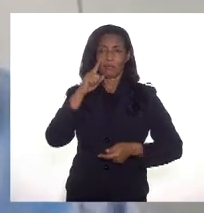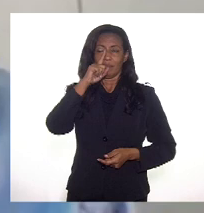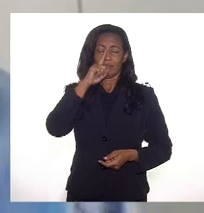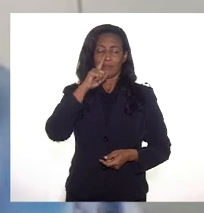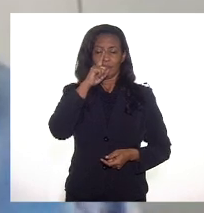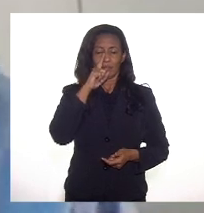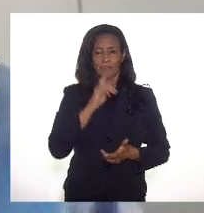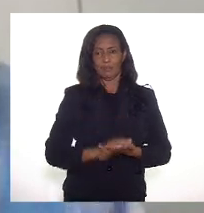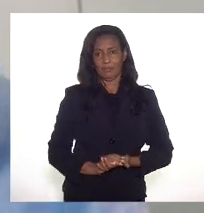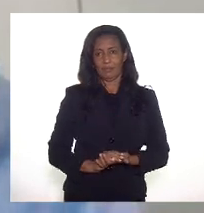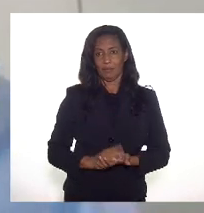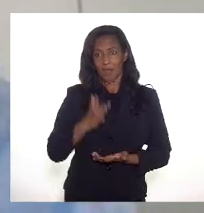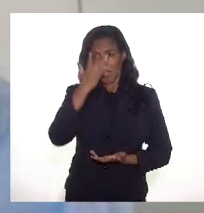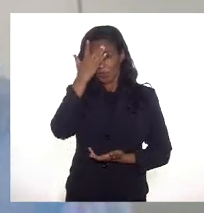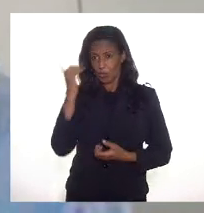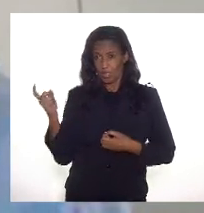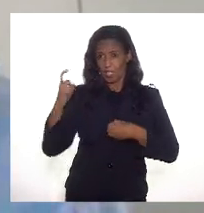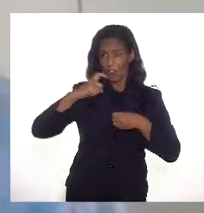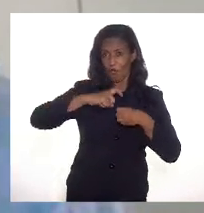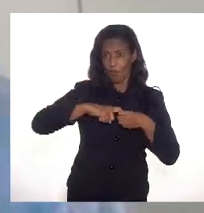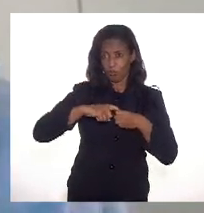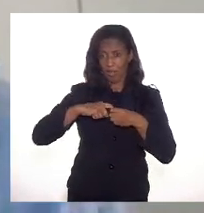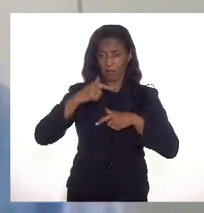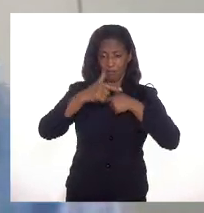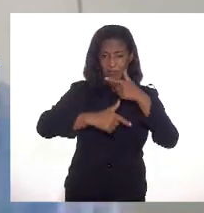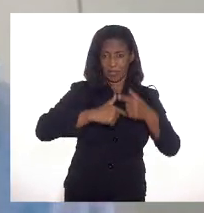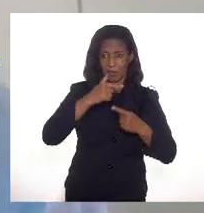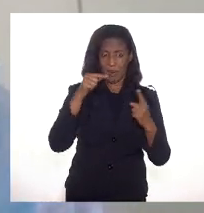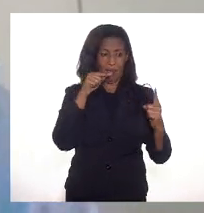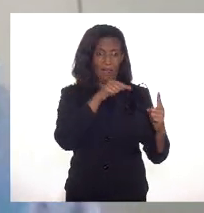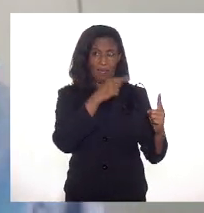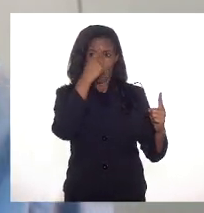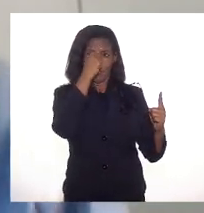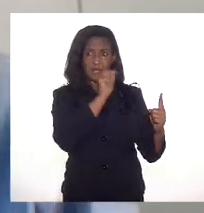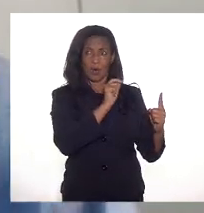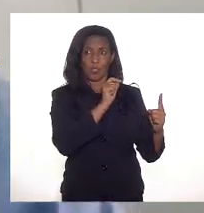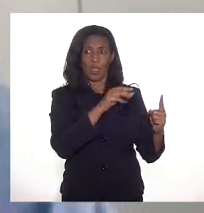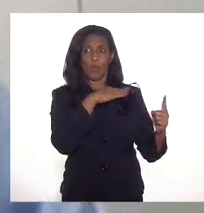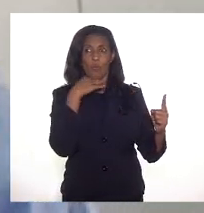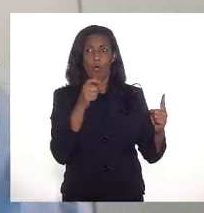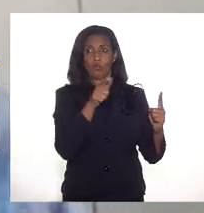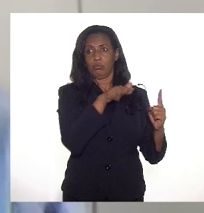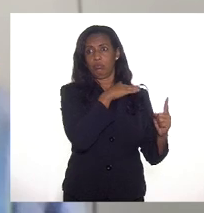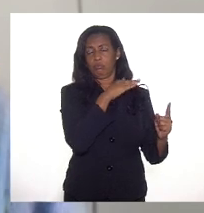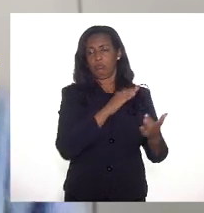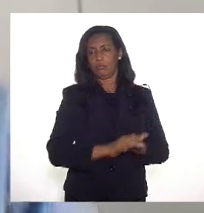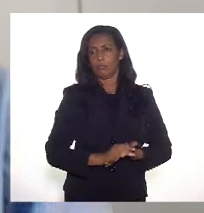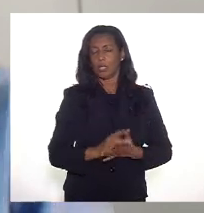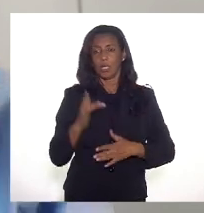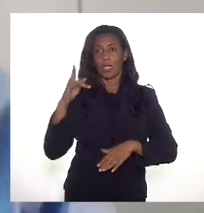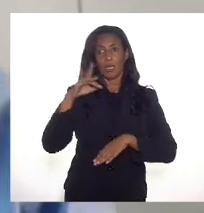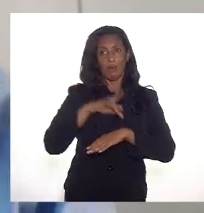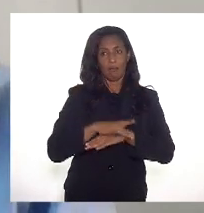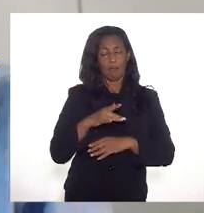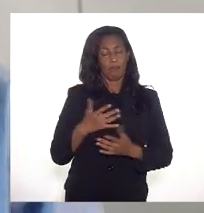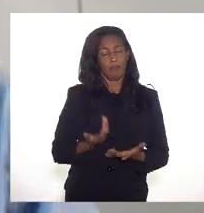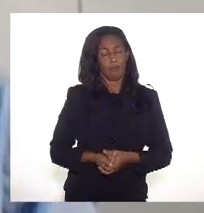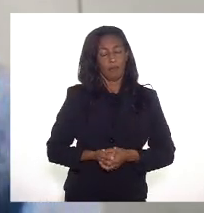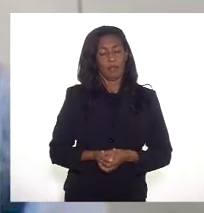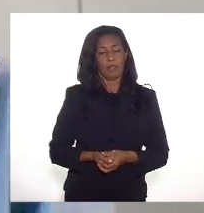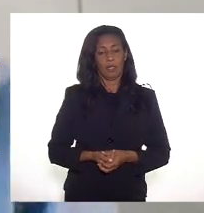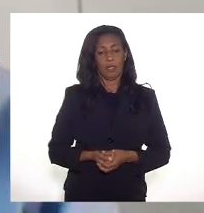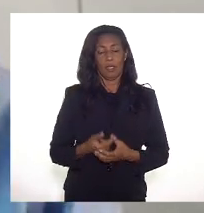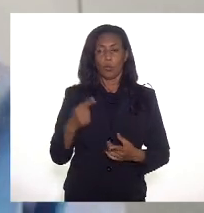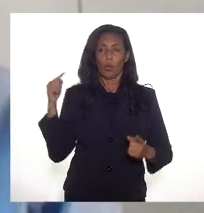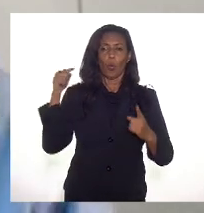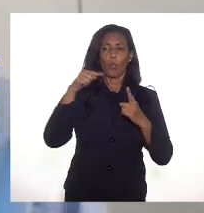As pessoas têm que voltar sabendo que voltar pode significar antecipar a sua morte. Isso é muito grave. Então, o que a gente propõe de forma